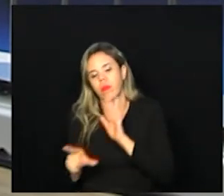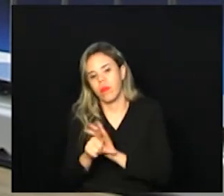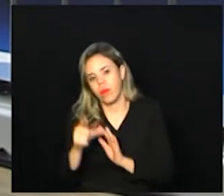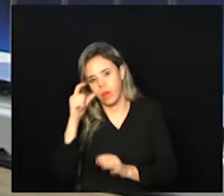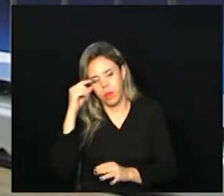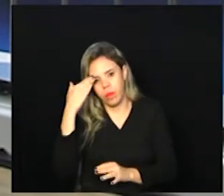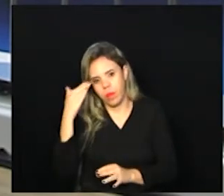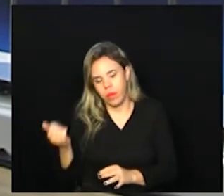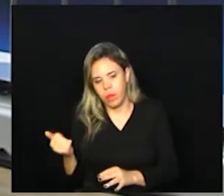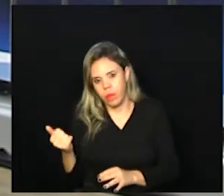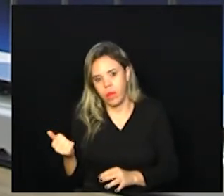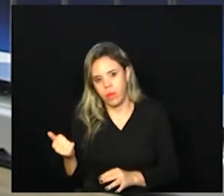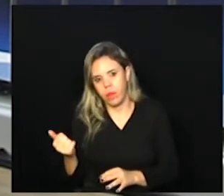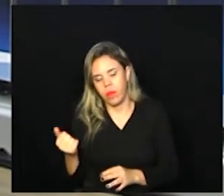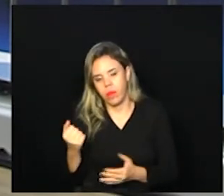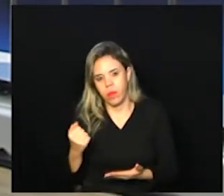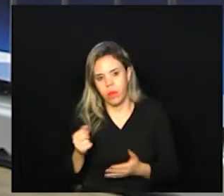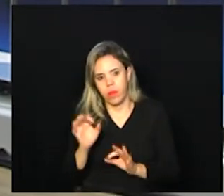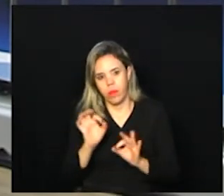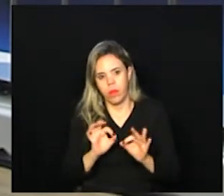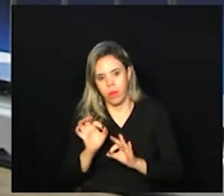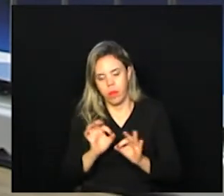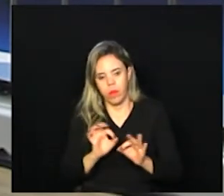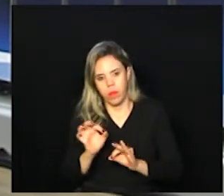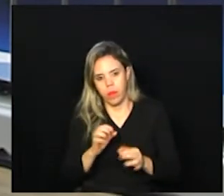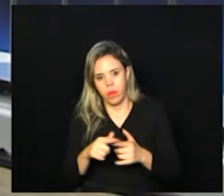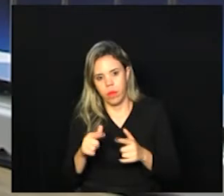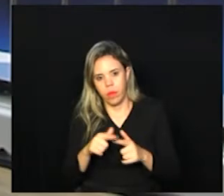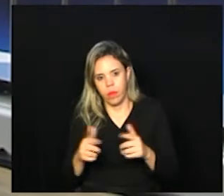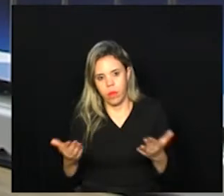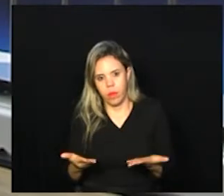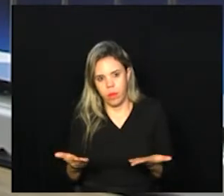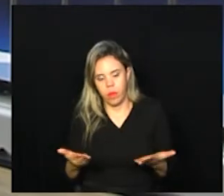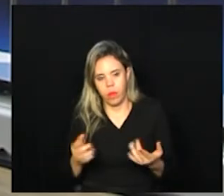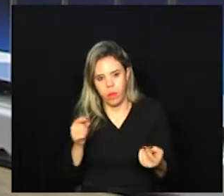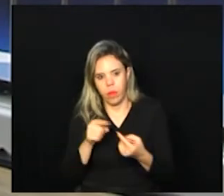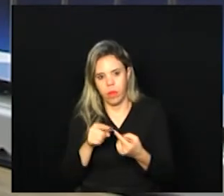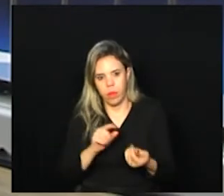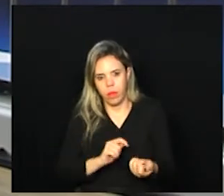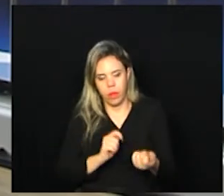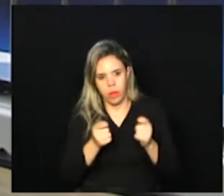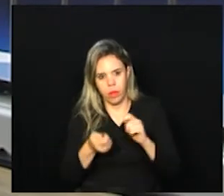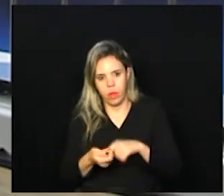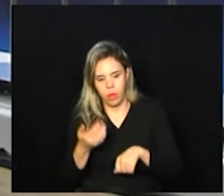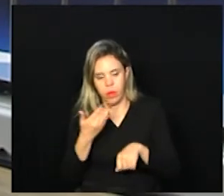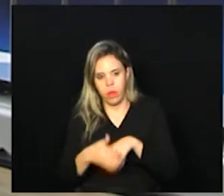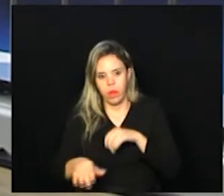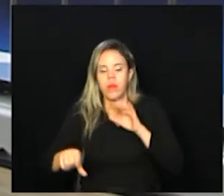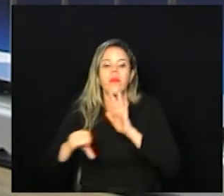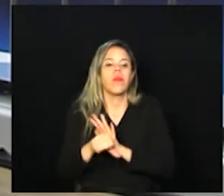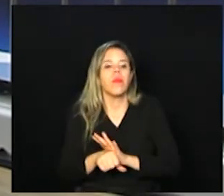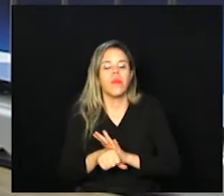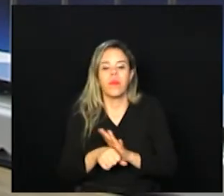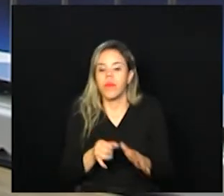da Penha, ela se ajusta às questões atuais, ela se adequa a práticas criminosas, por exemplo, online,